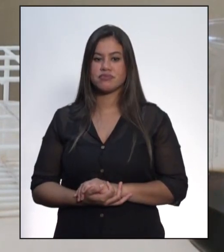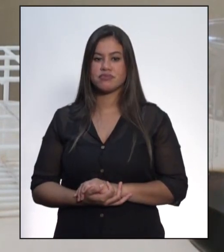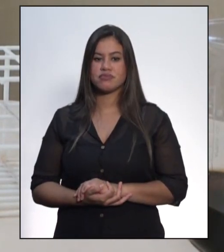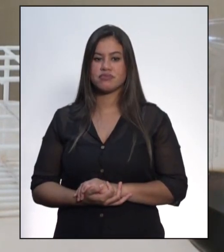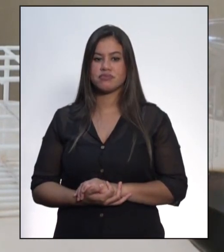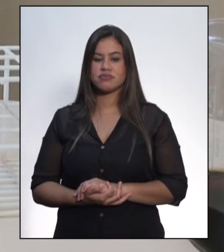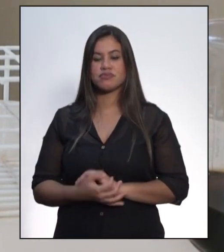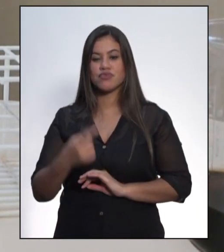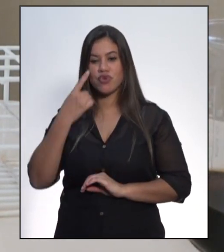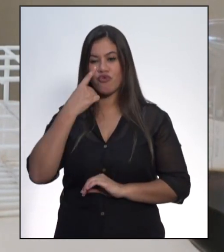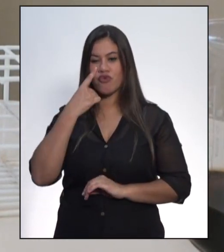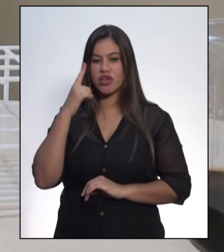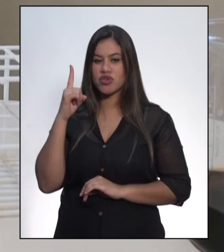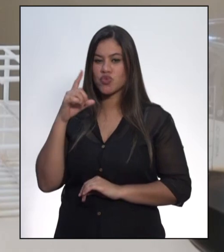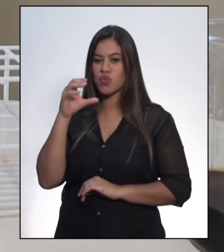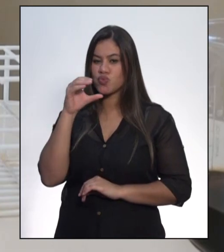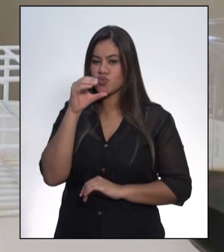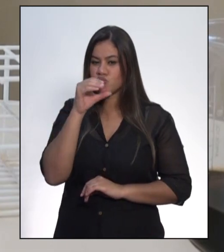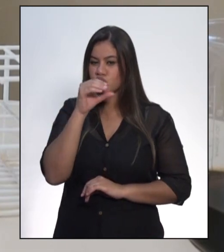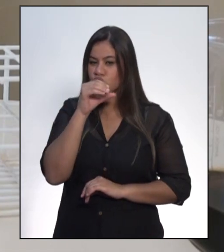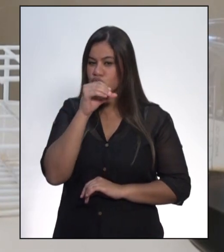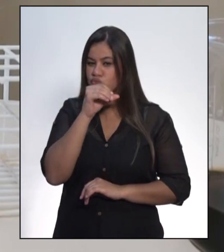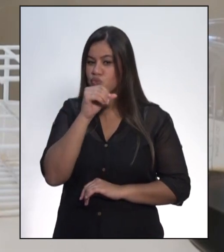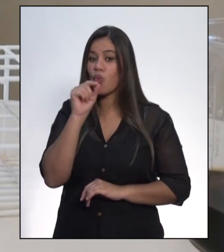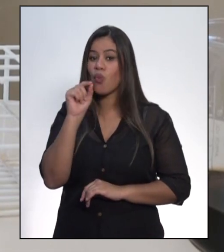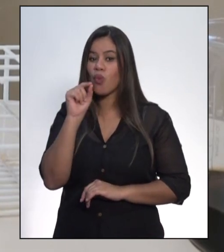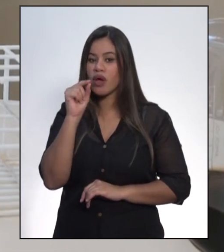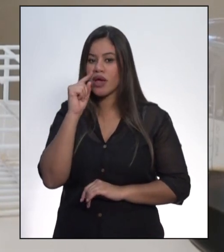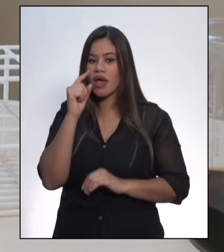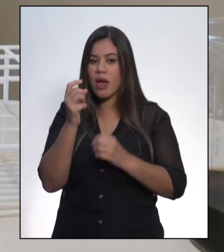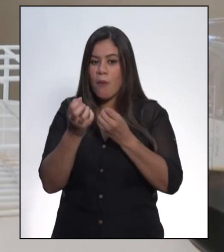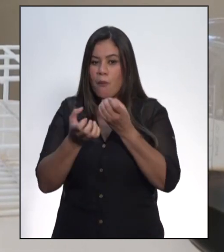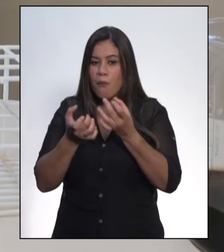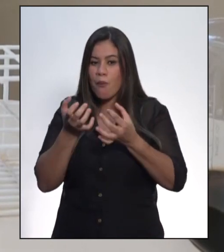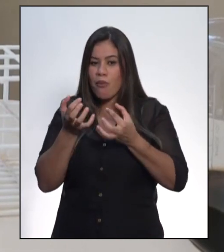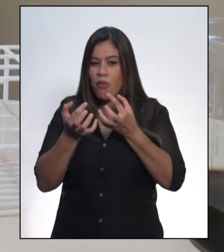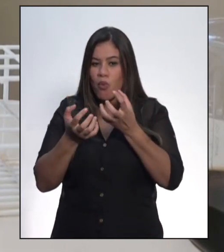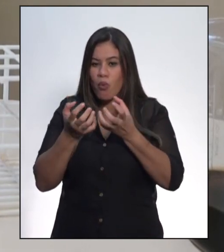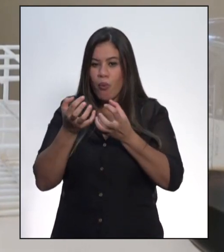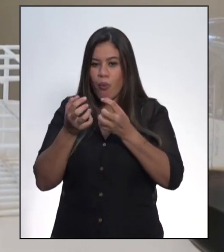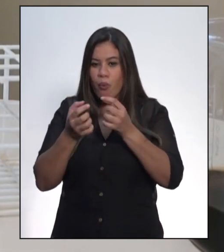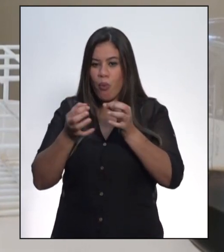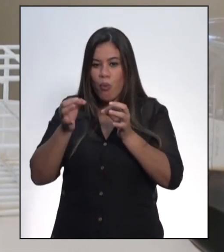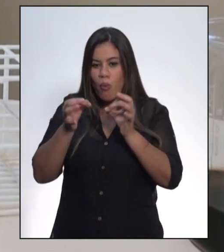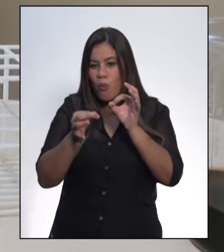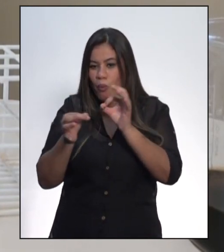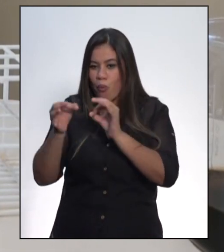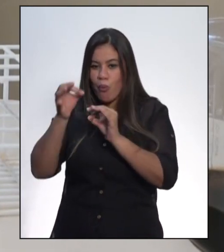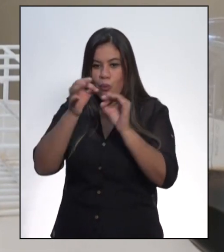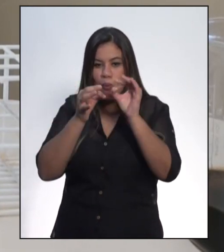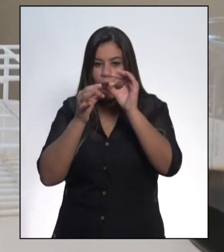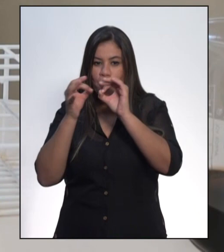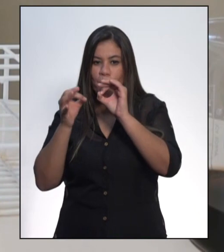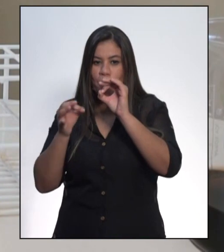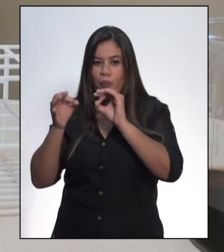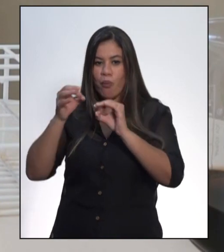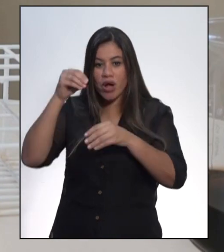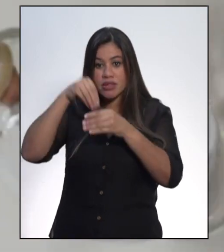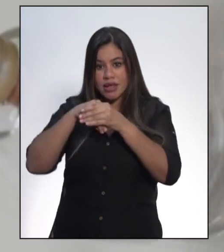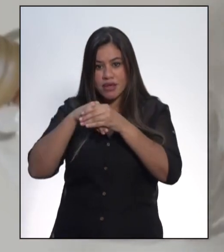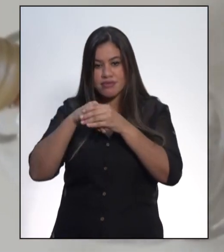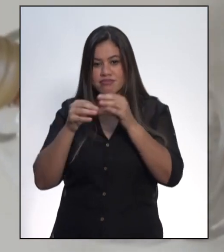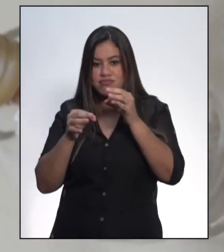Conforme ele vai aquecendo, é possível observar a formação de bolinhas de gás que vão se deslocando no meu tubo de